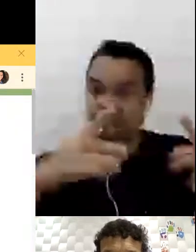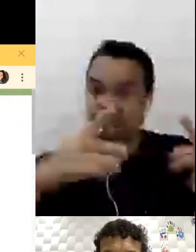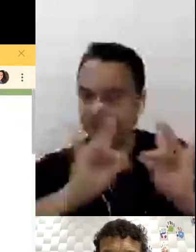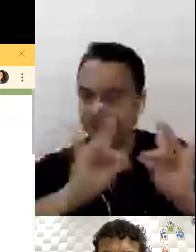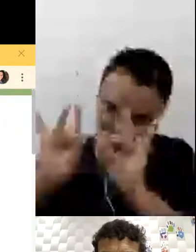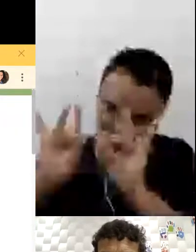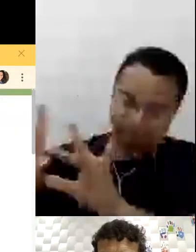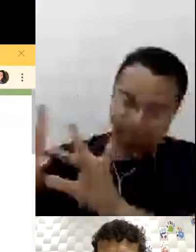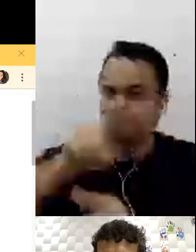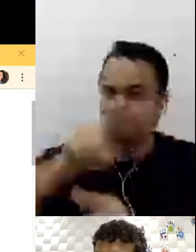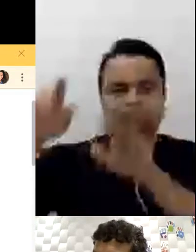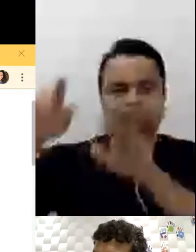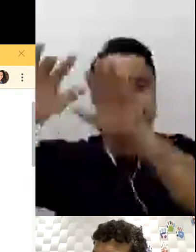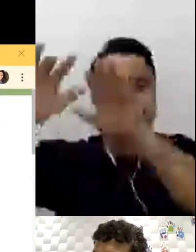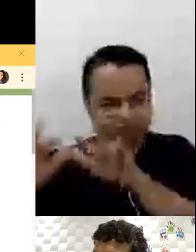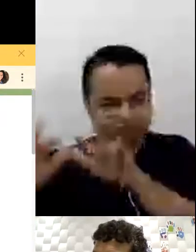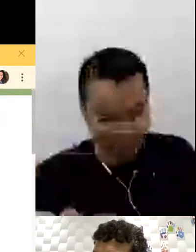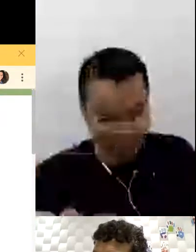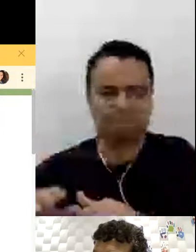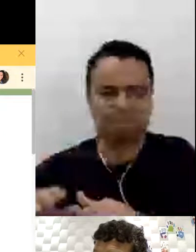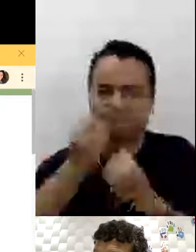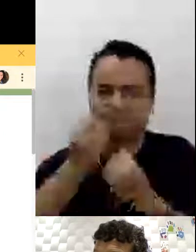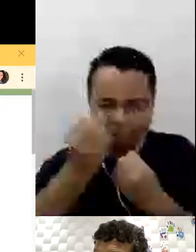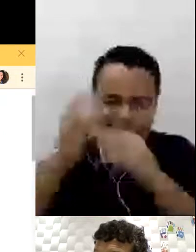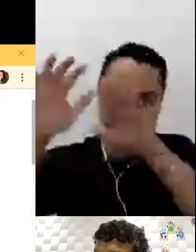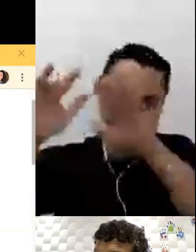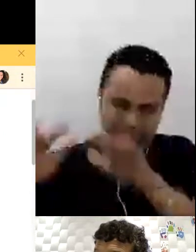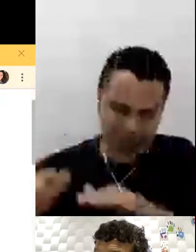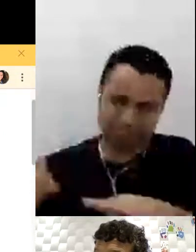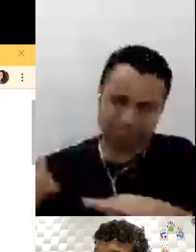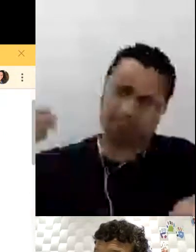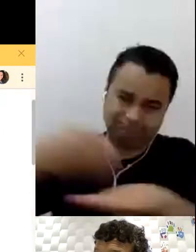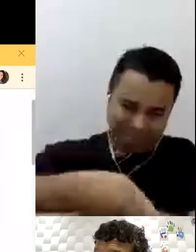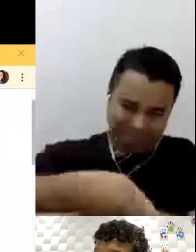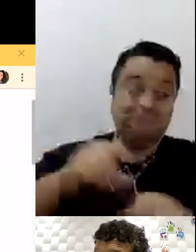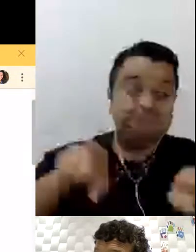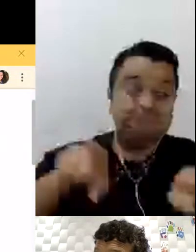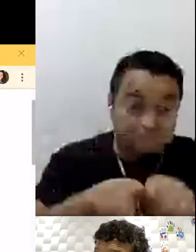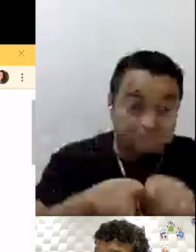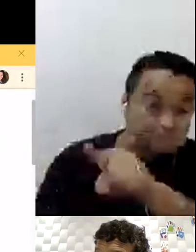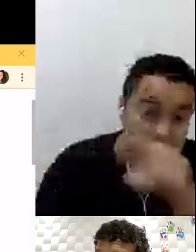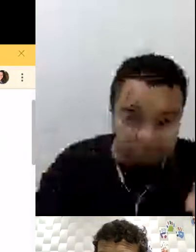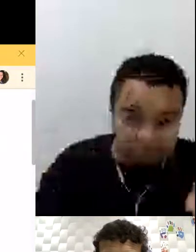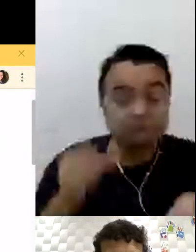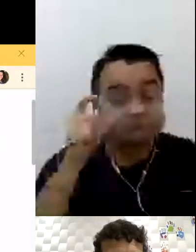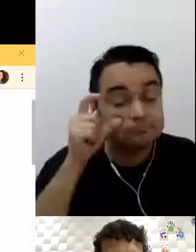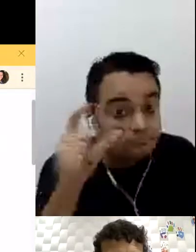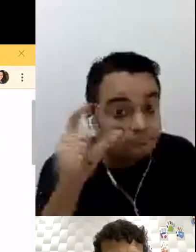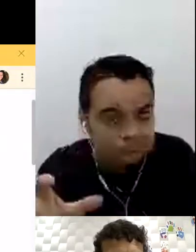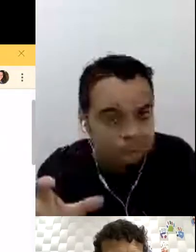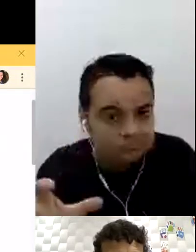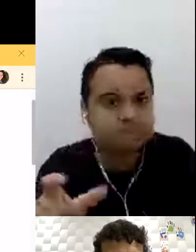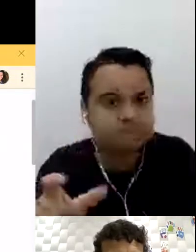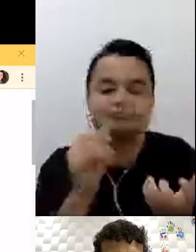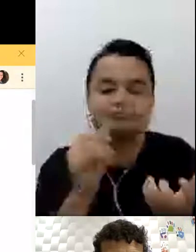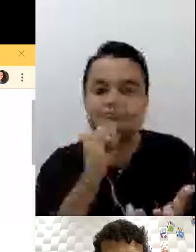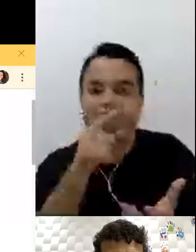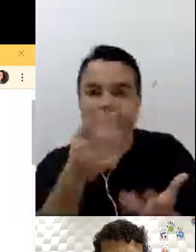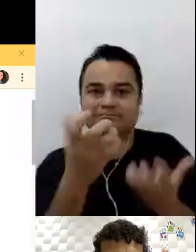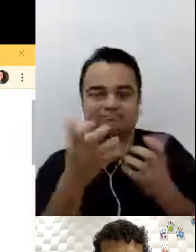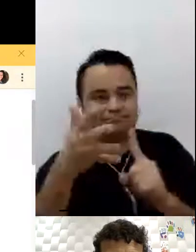daí as pessoas preenchem aqui as informações. E vocês também, se vocês tiverem interesse em conhecer, em participar